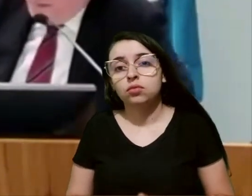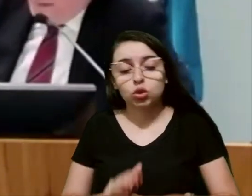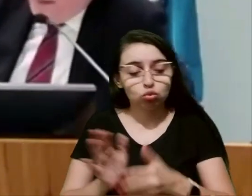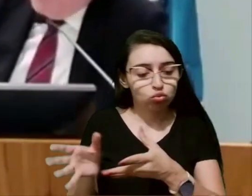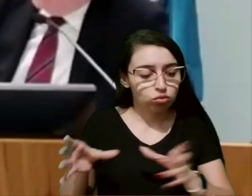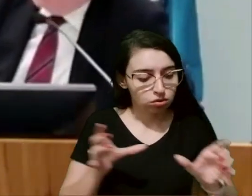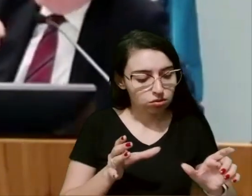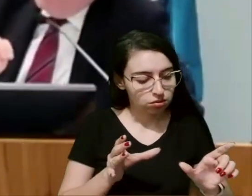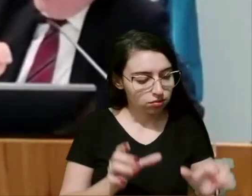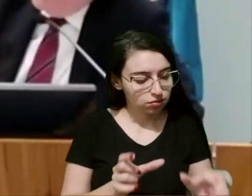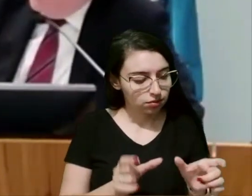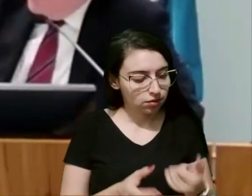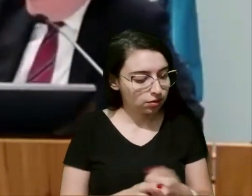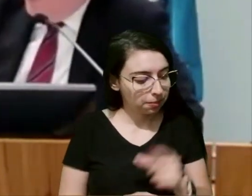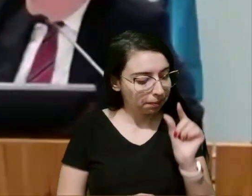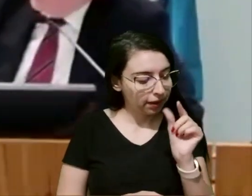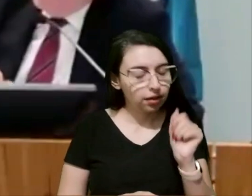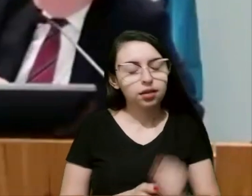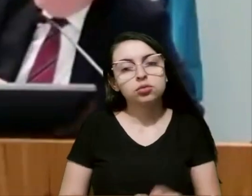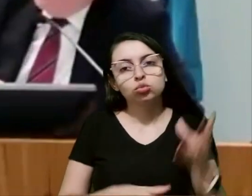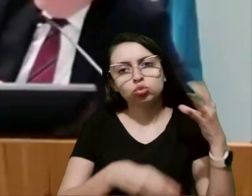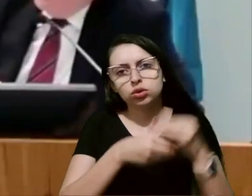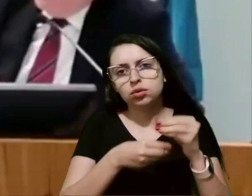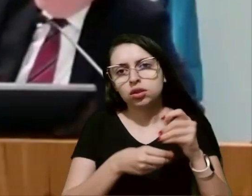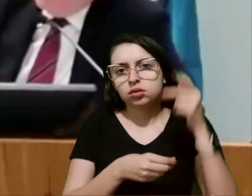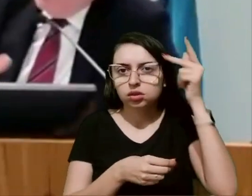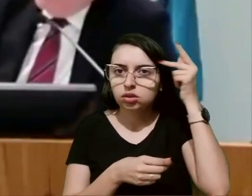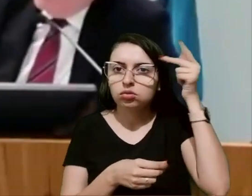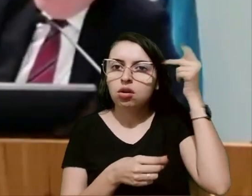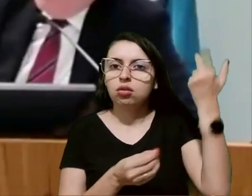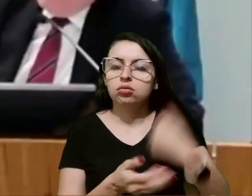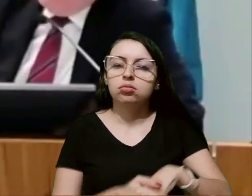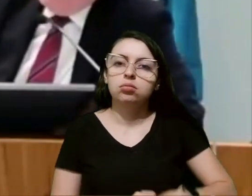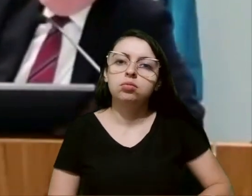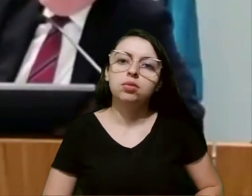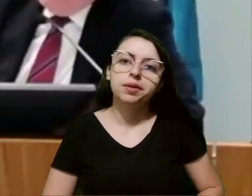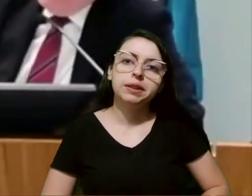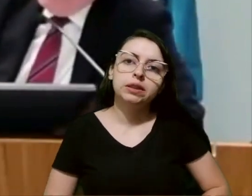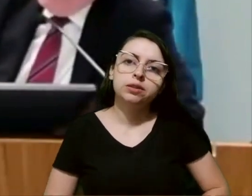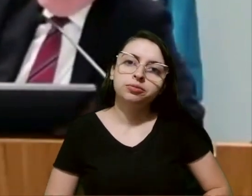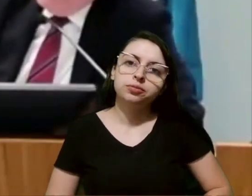Então, e de outro lado, né, isso é um pequeno dado histórico,